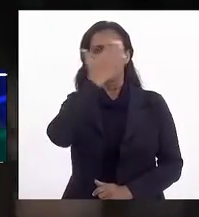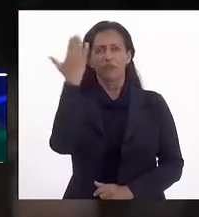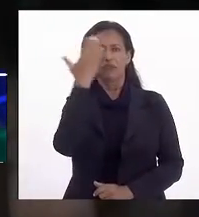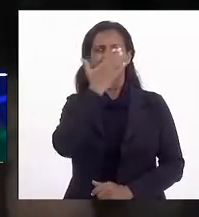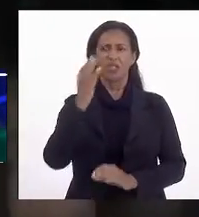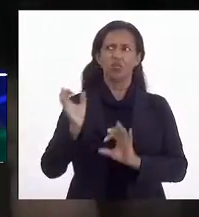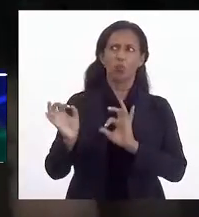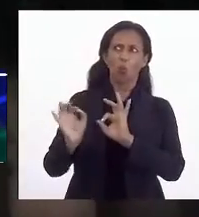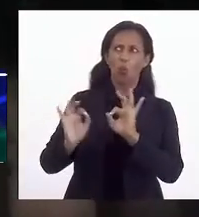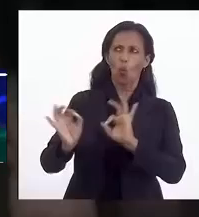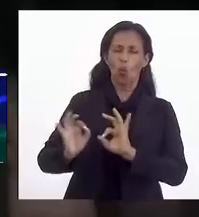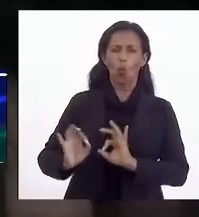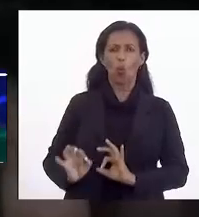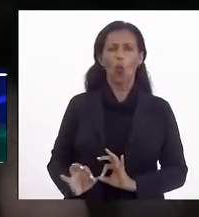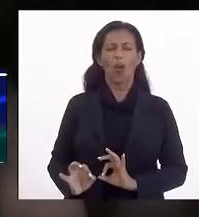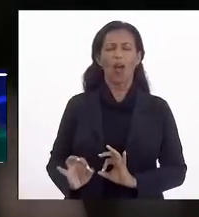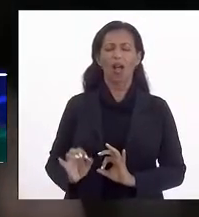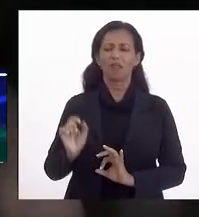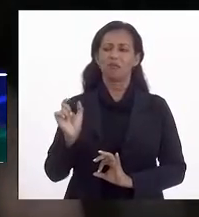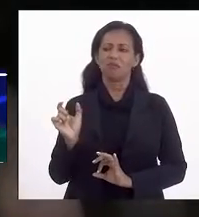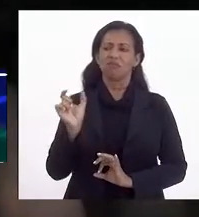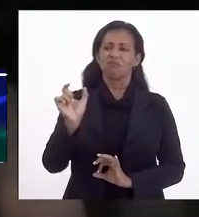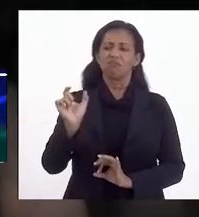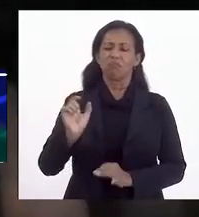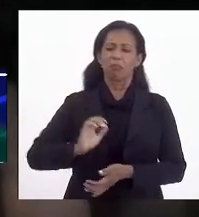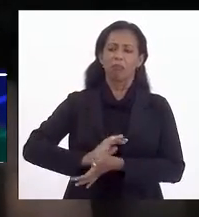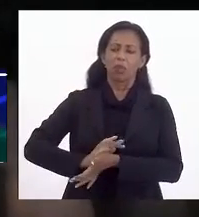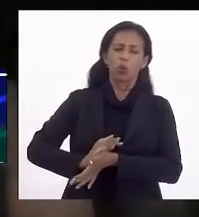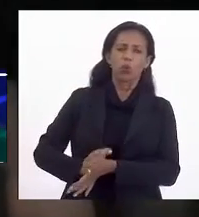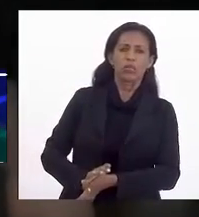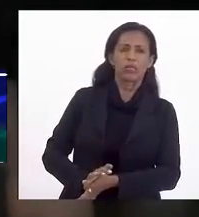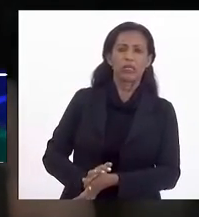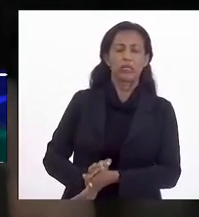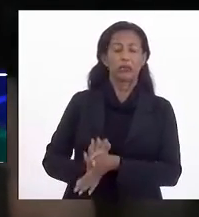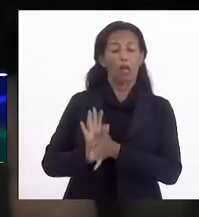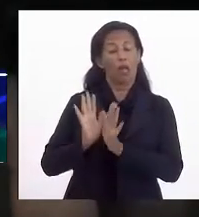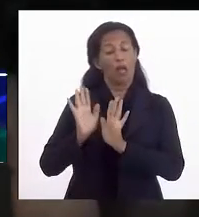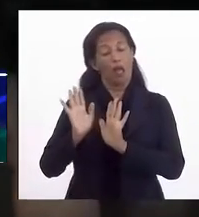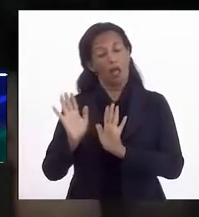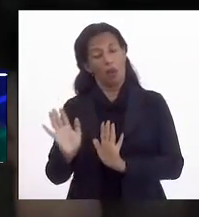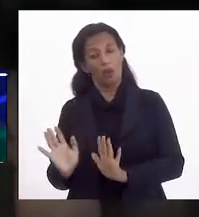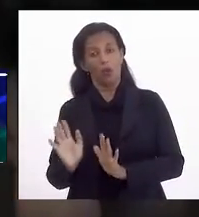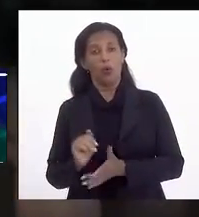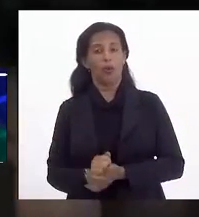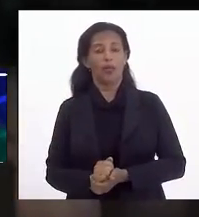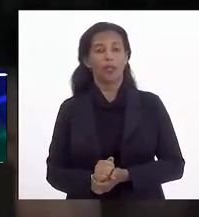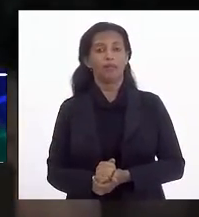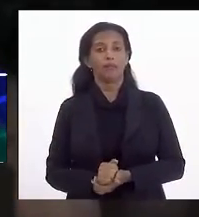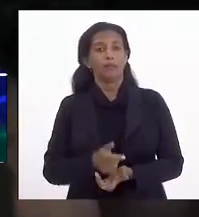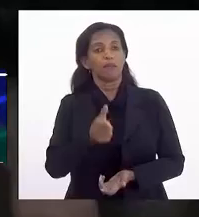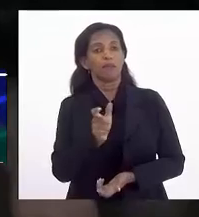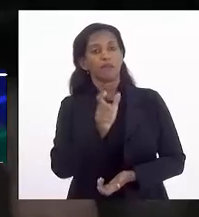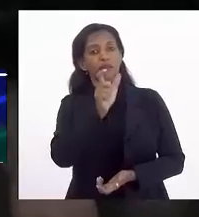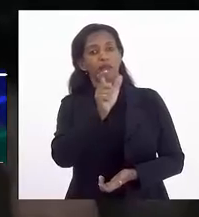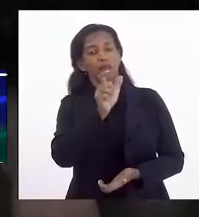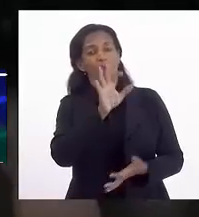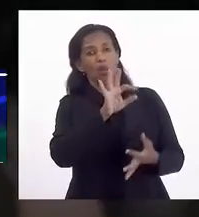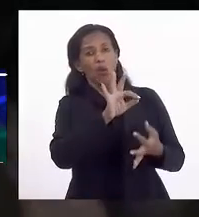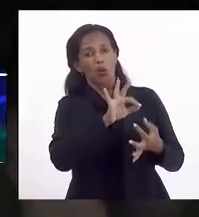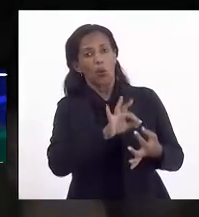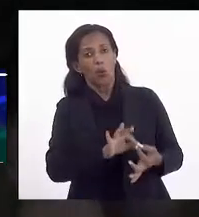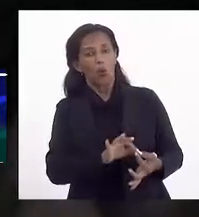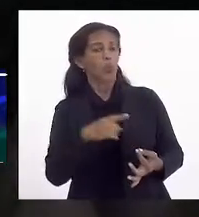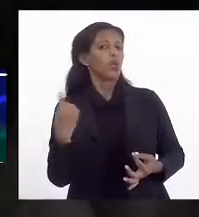nenhum caso sobre preconceito. Agora, conceituar aquilo que nós temos direito de conceituar, nós estamos